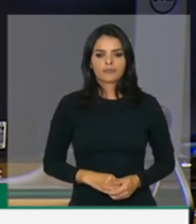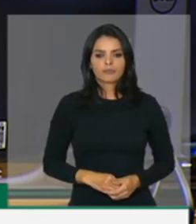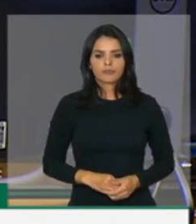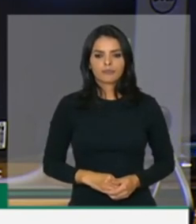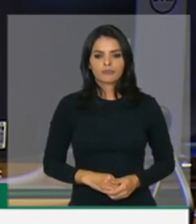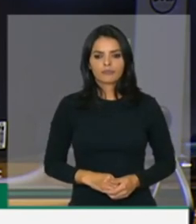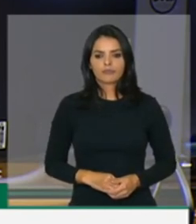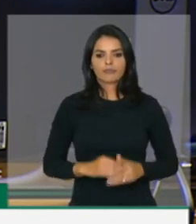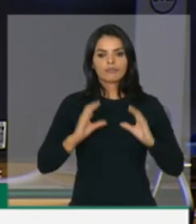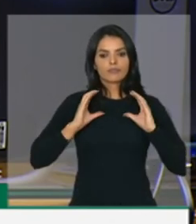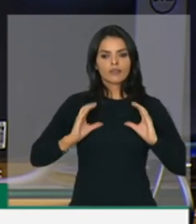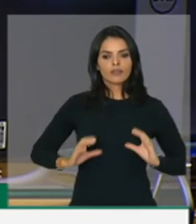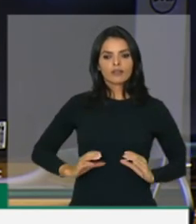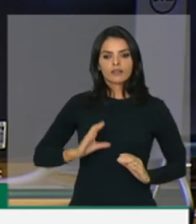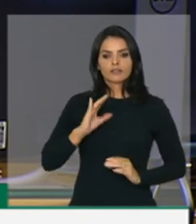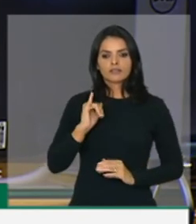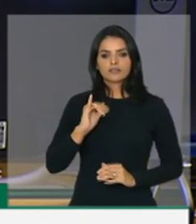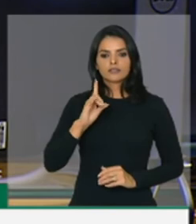Cidadania?